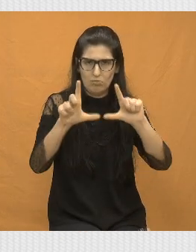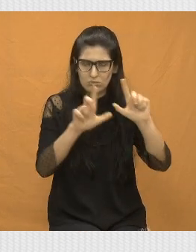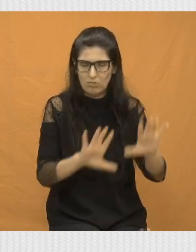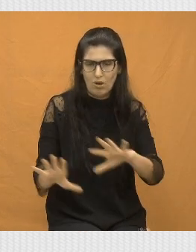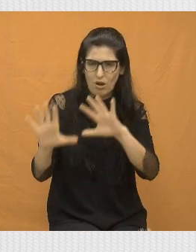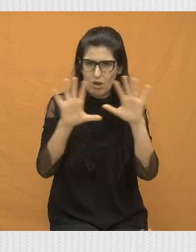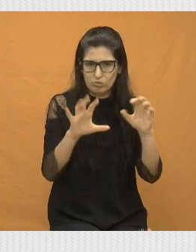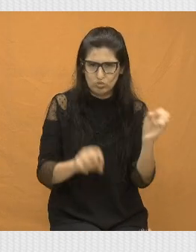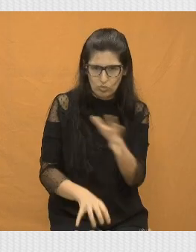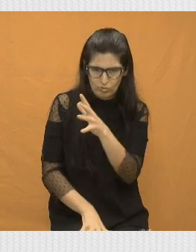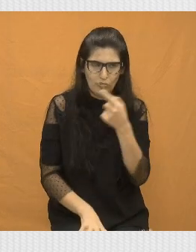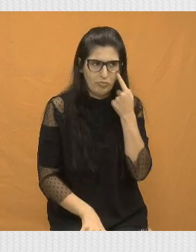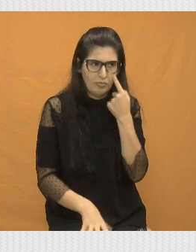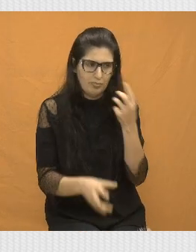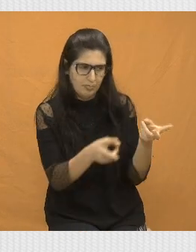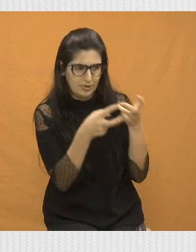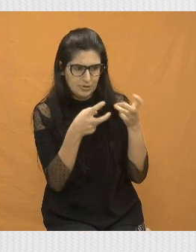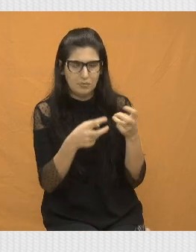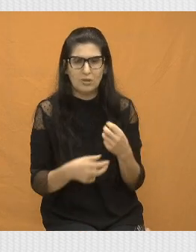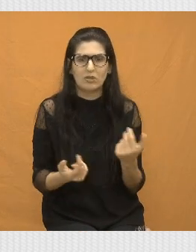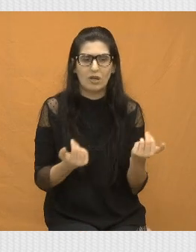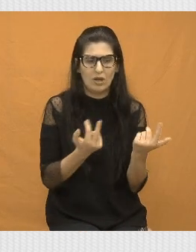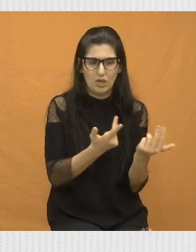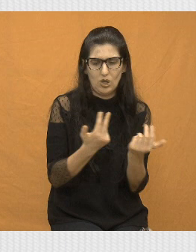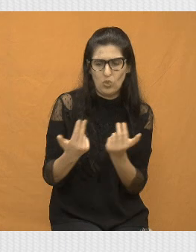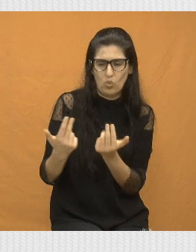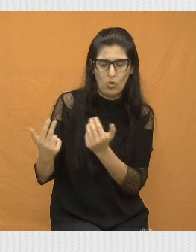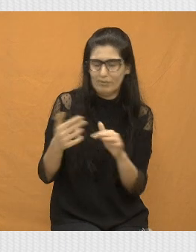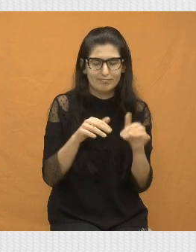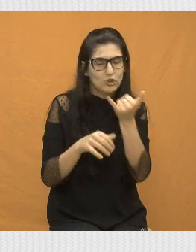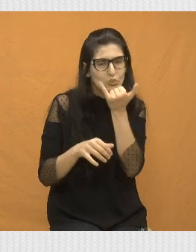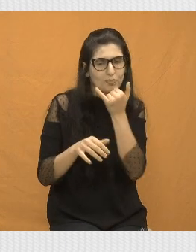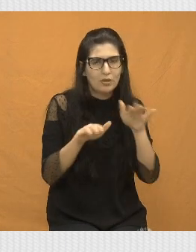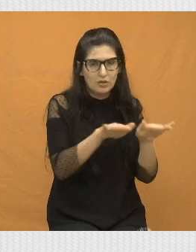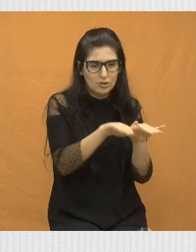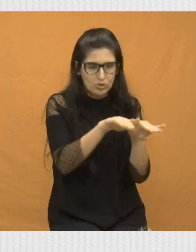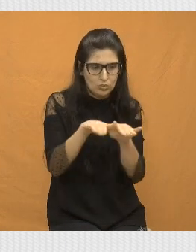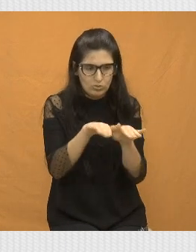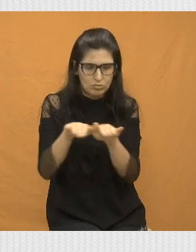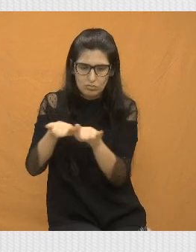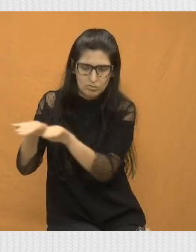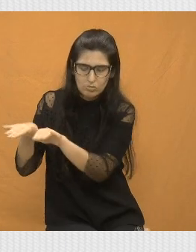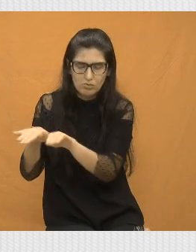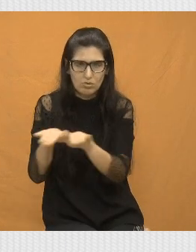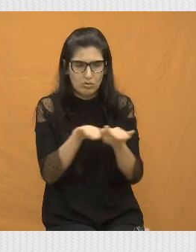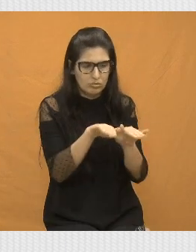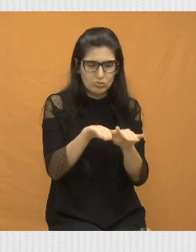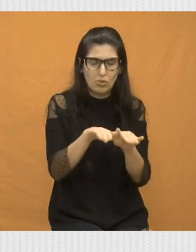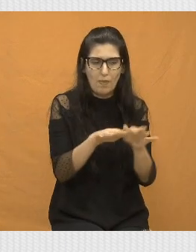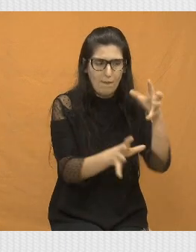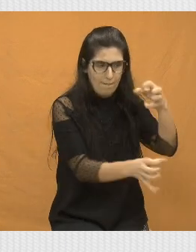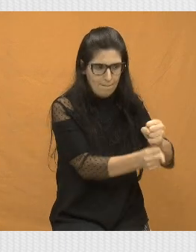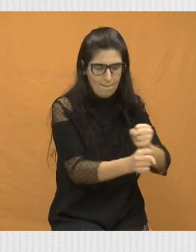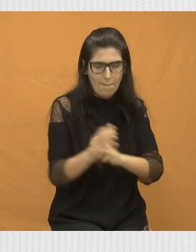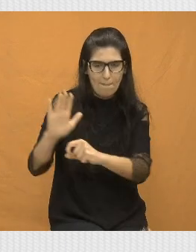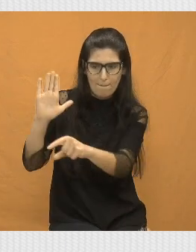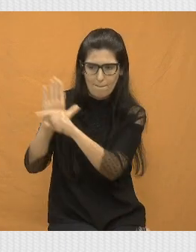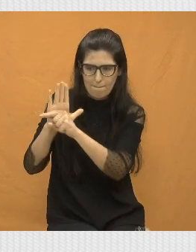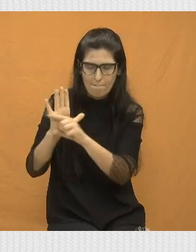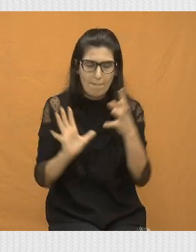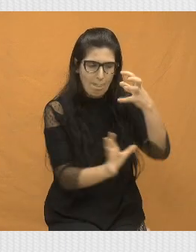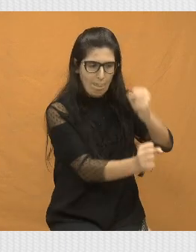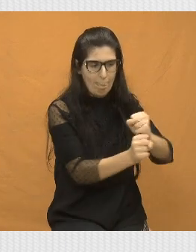recebido, vocês têm sinal de igualdade somatório e subtração. Não sei o que vocês acharam sobre isso. É uma coisa que